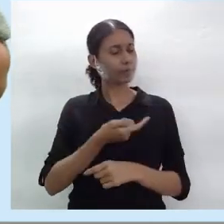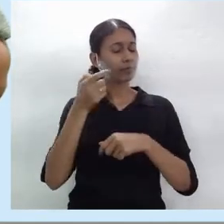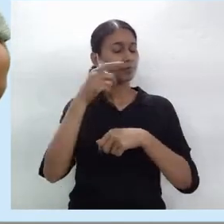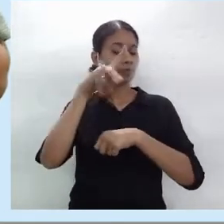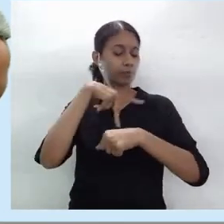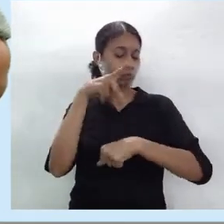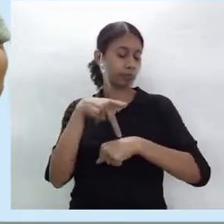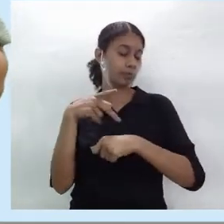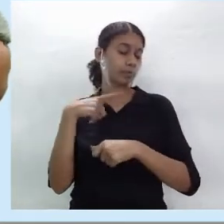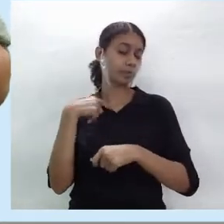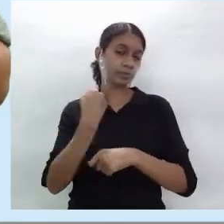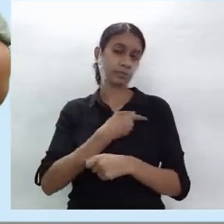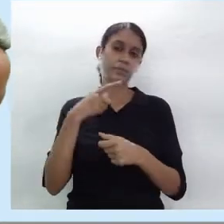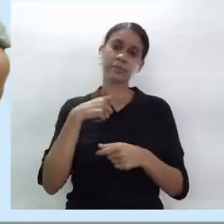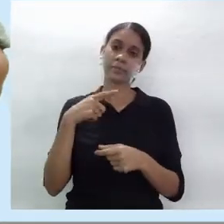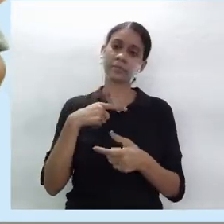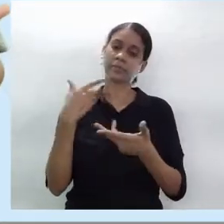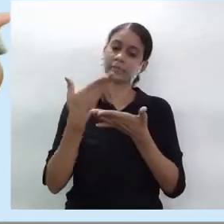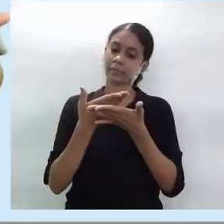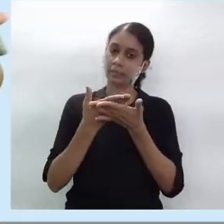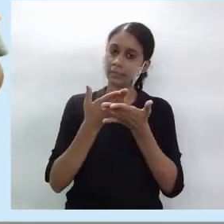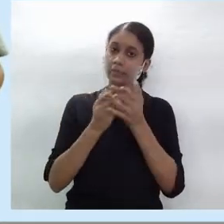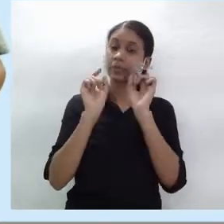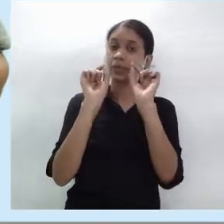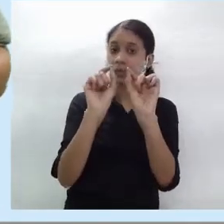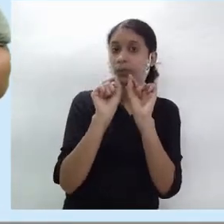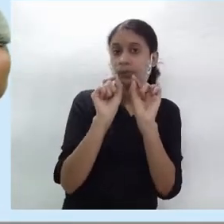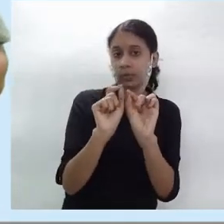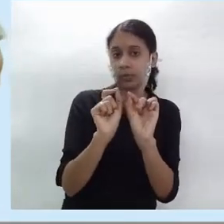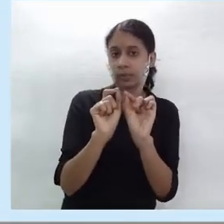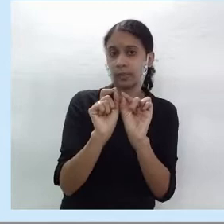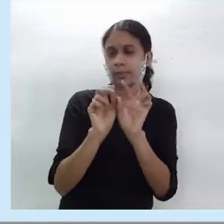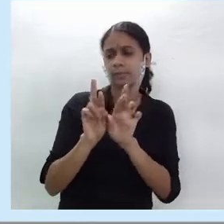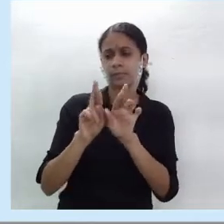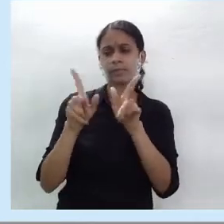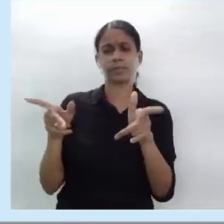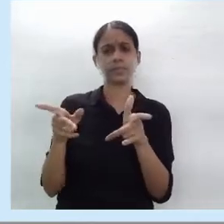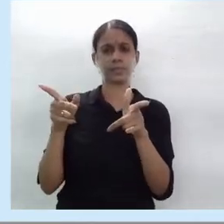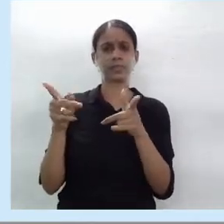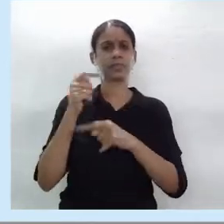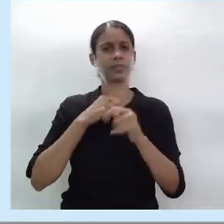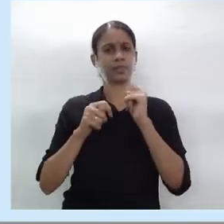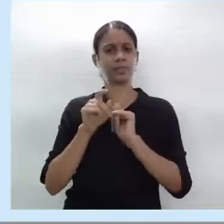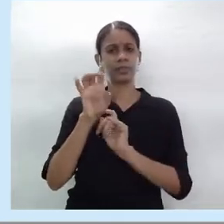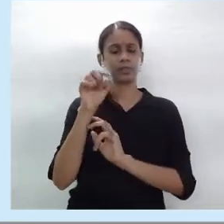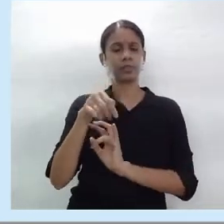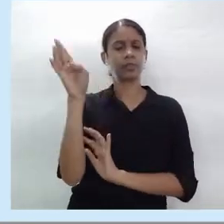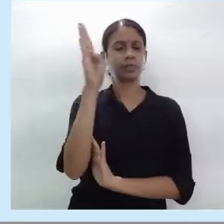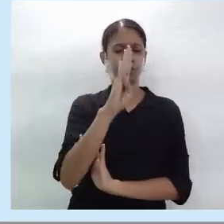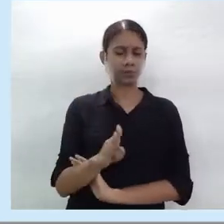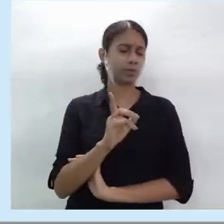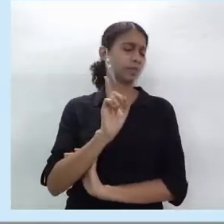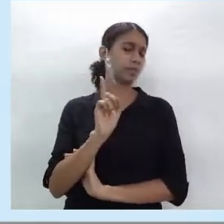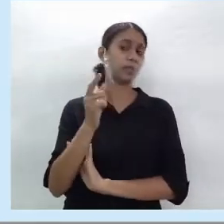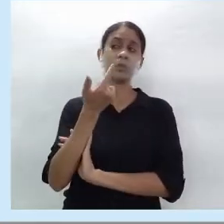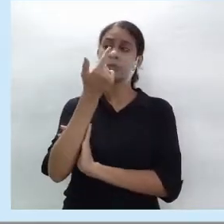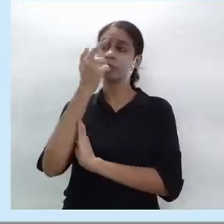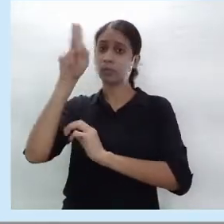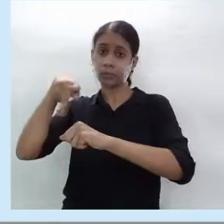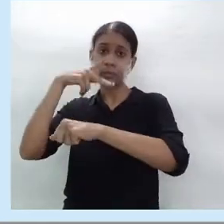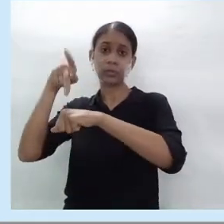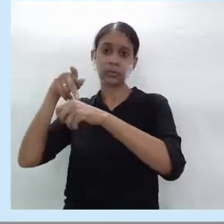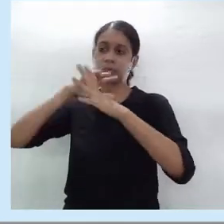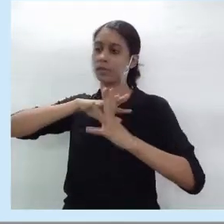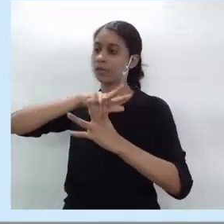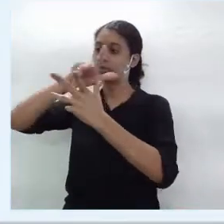país? Nós vamos estudar que essas desigualdades econômicas não são inerentes apenas no Brasil, mas também no mundo. Vai para o próximo